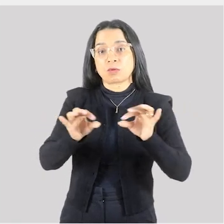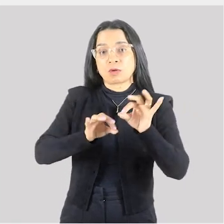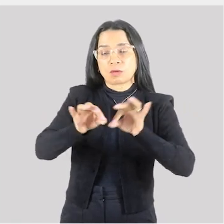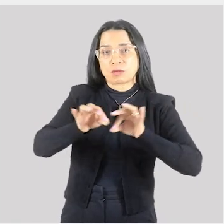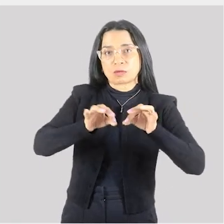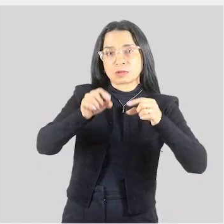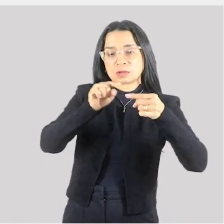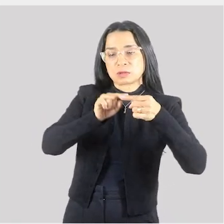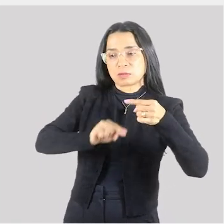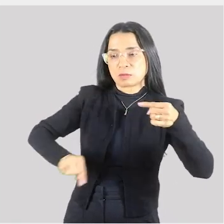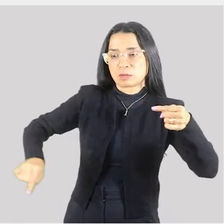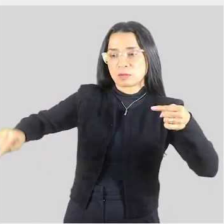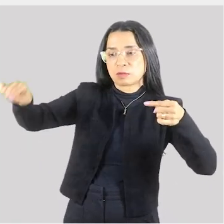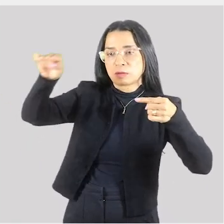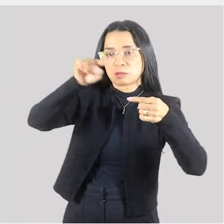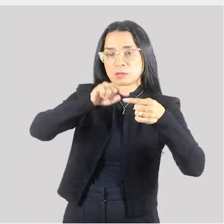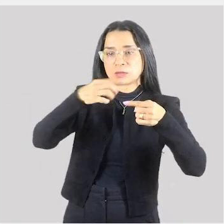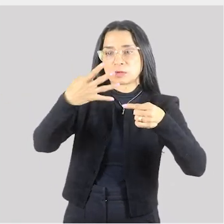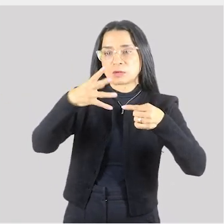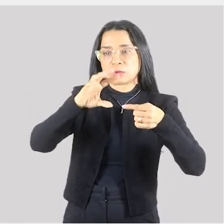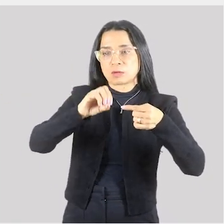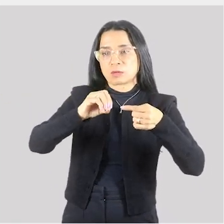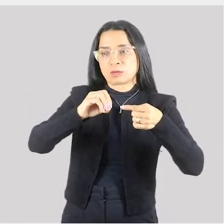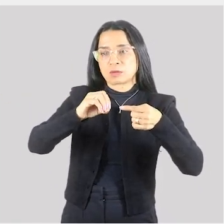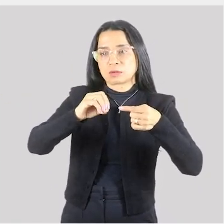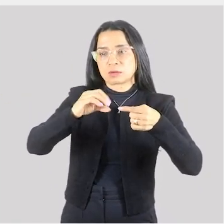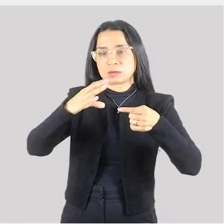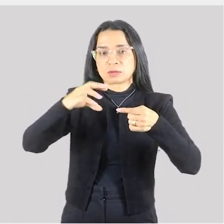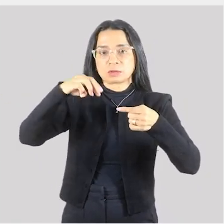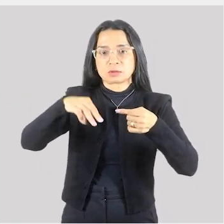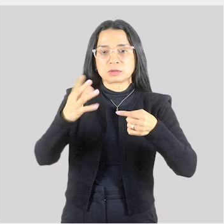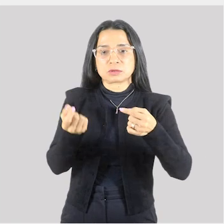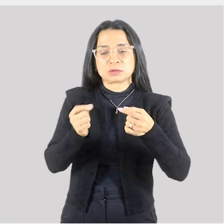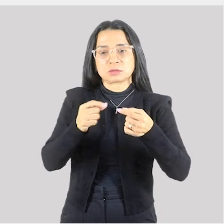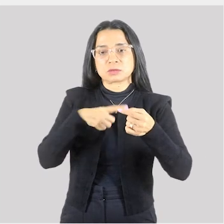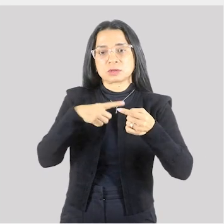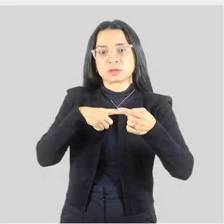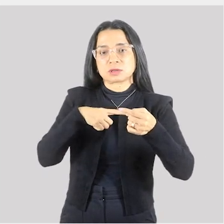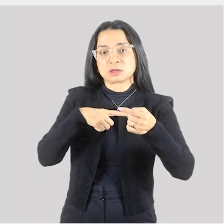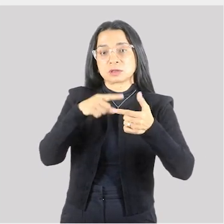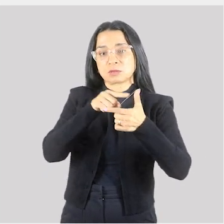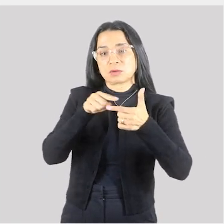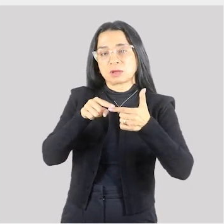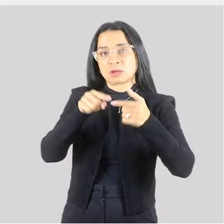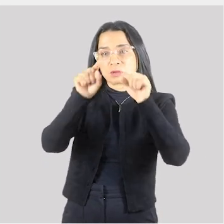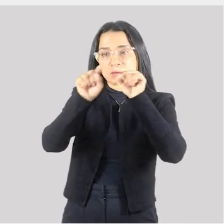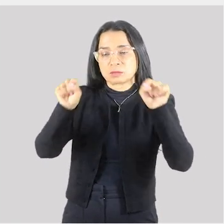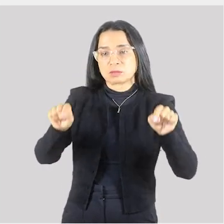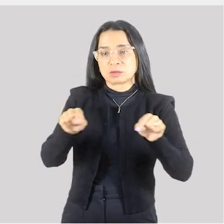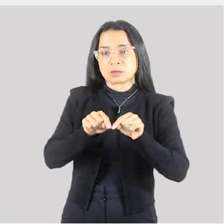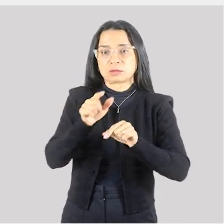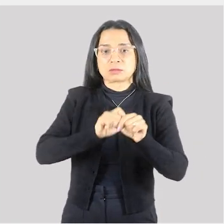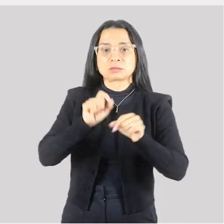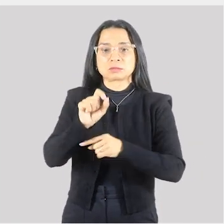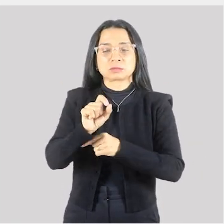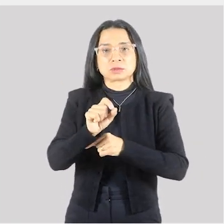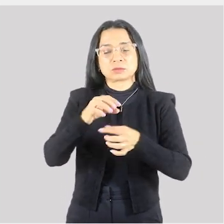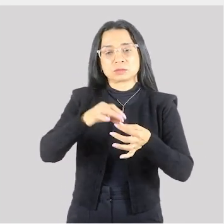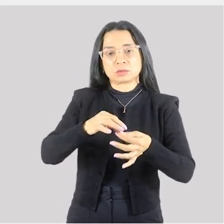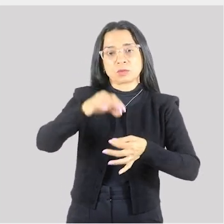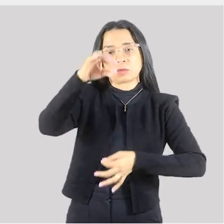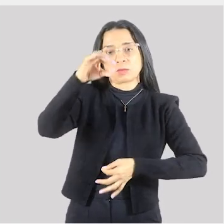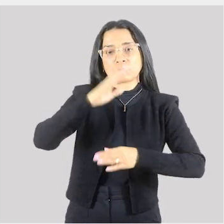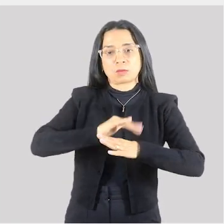40 que tangencia lados de um retângulo, sendo que o